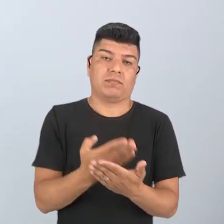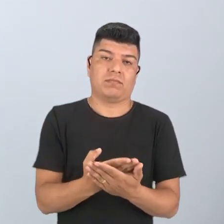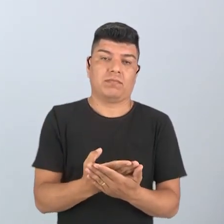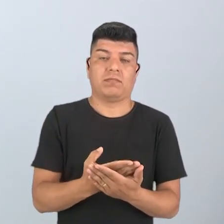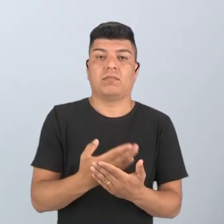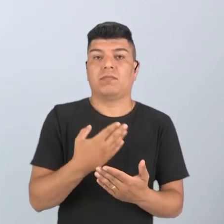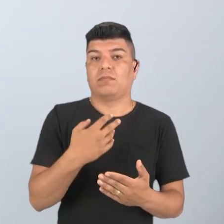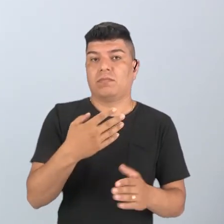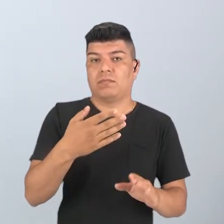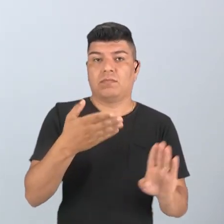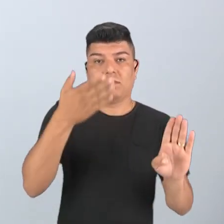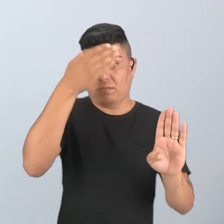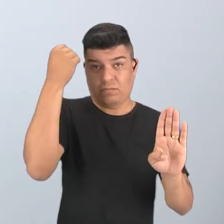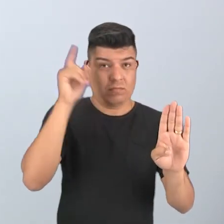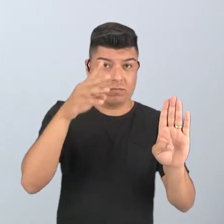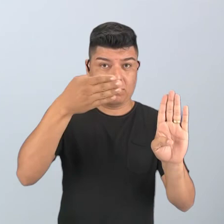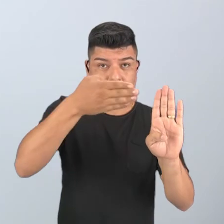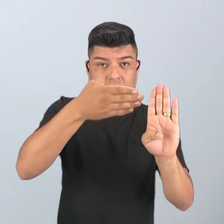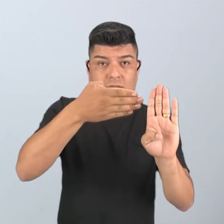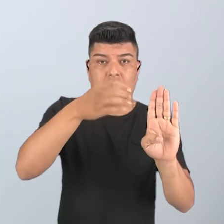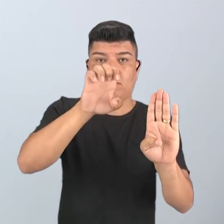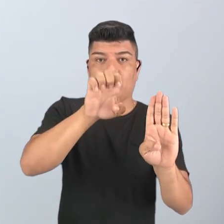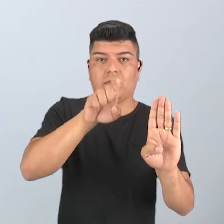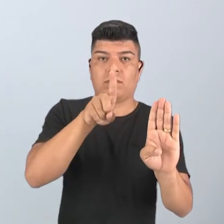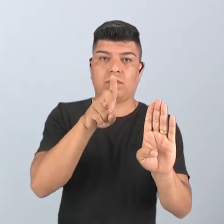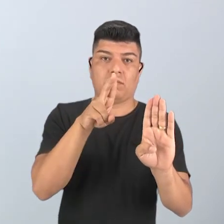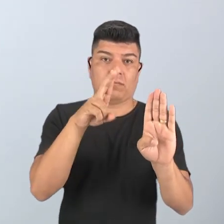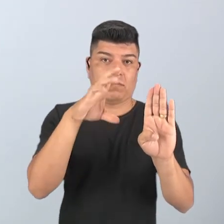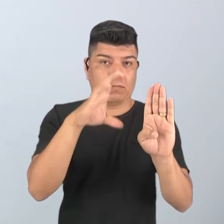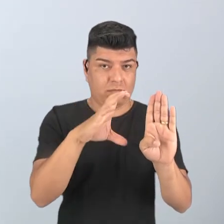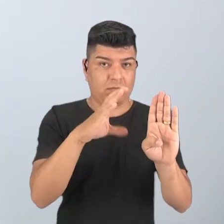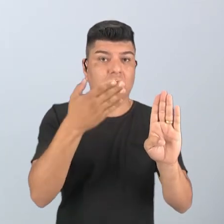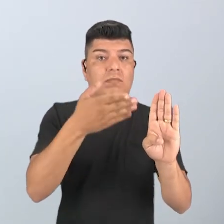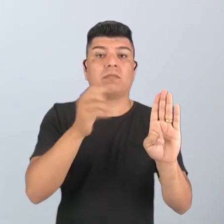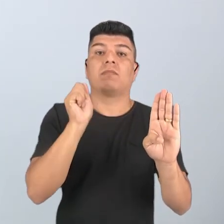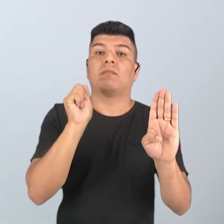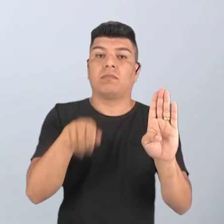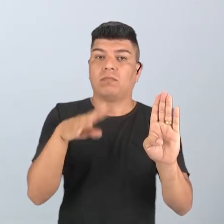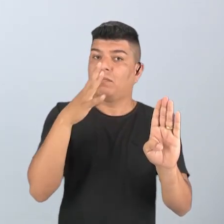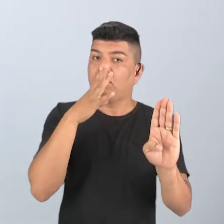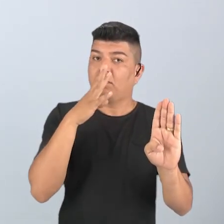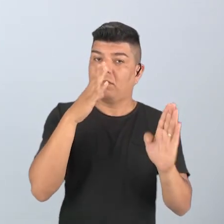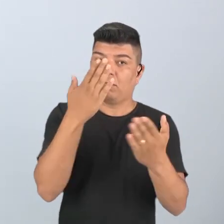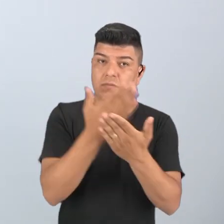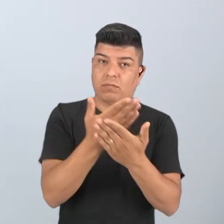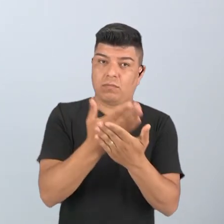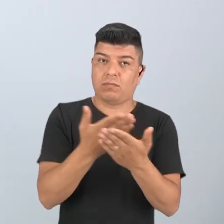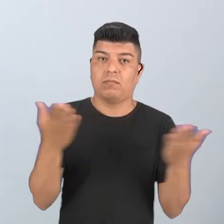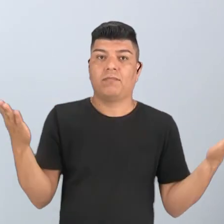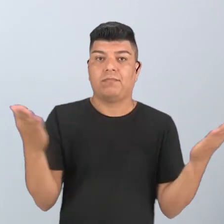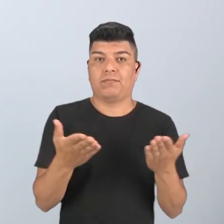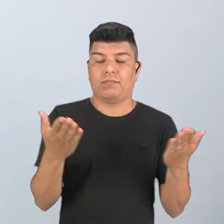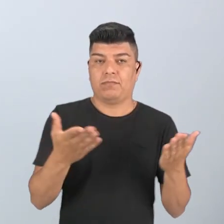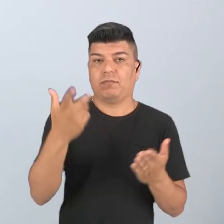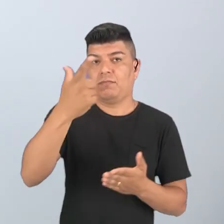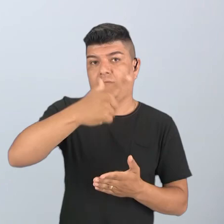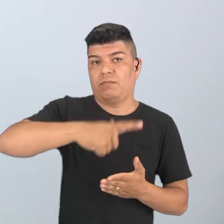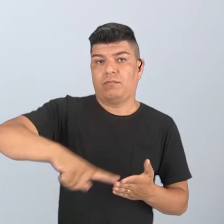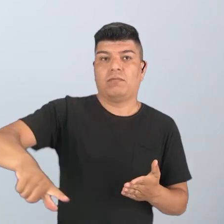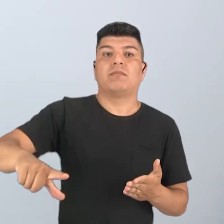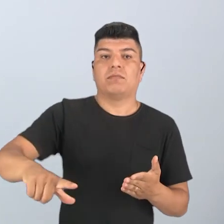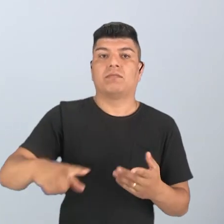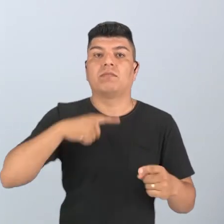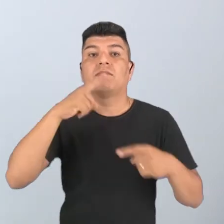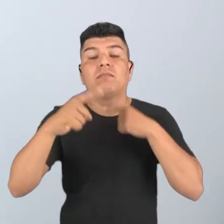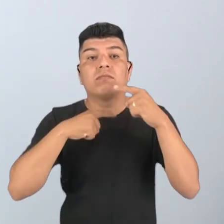Não deixe de acessar a plataforma Eduque. Lá você vai poder rever a nossa aula de hoje, tirar algumas